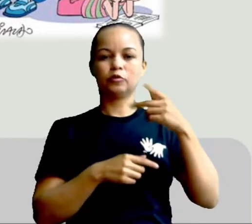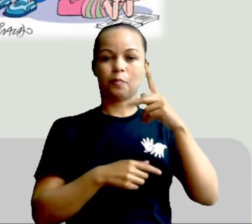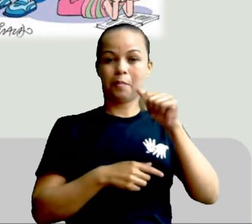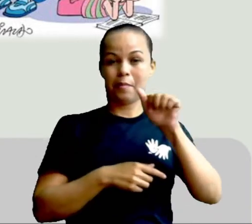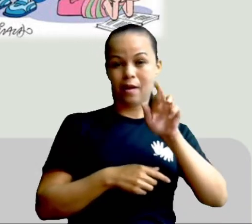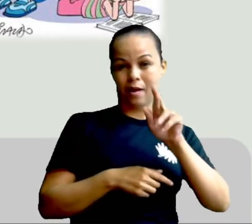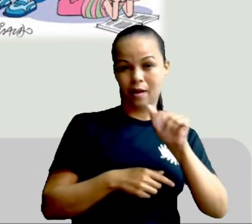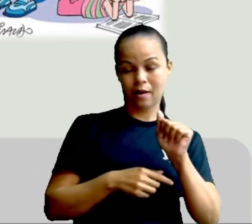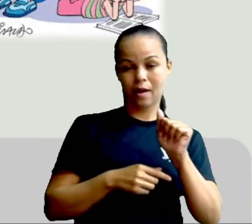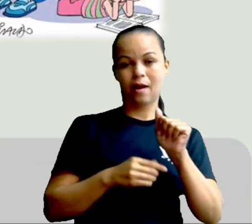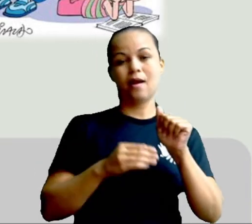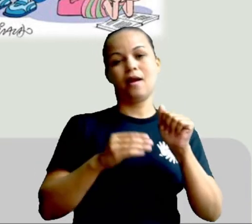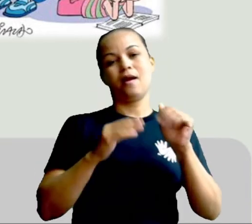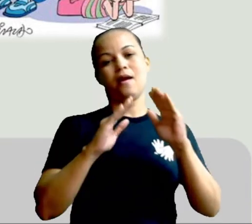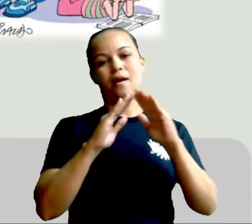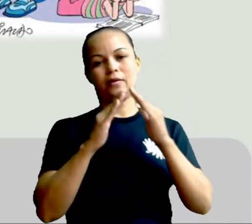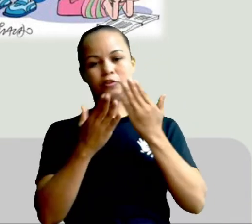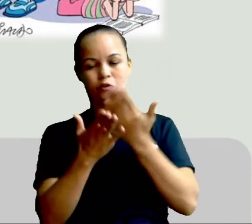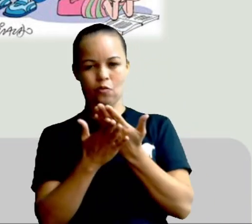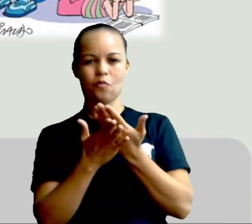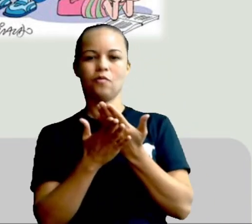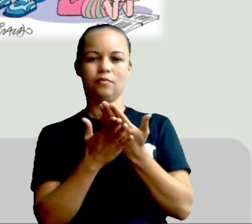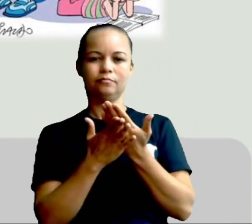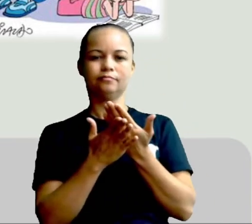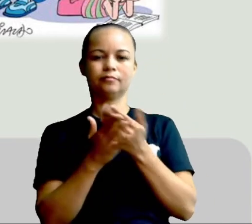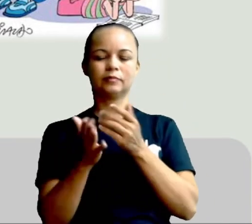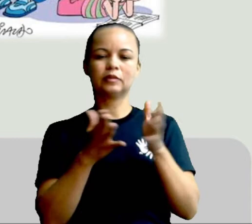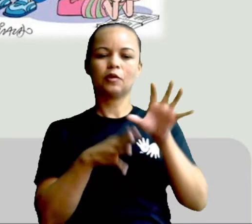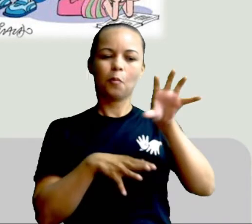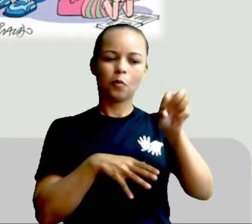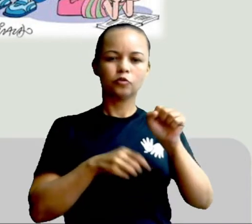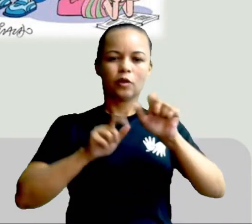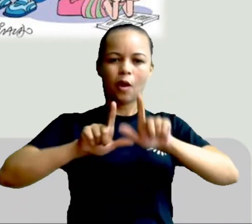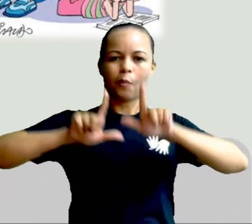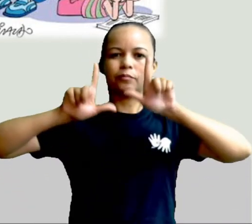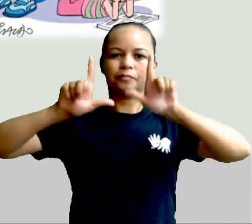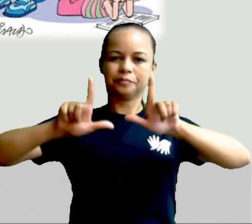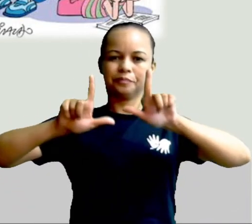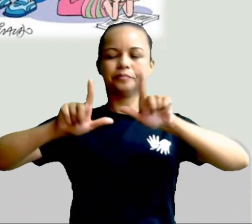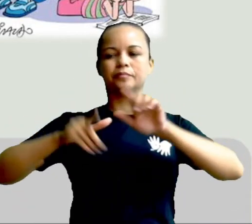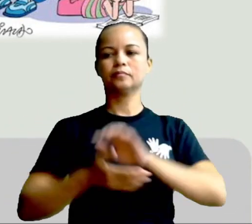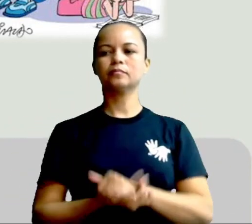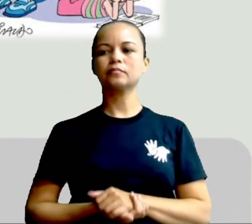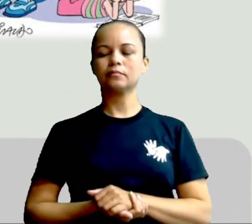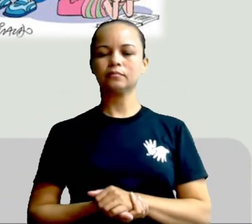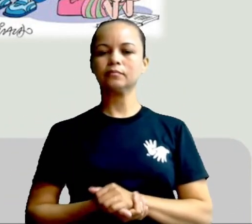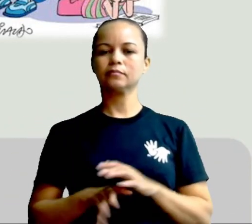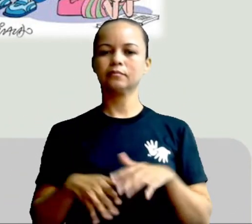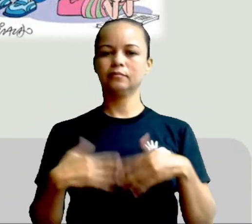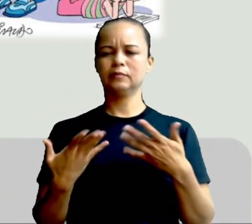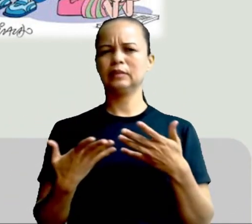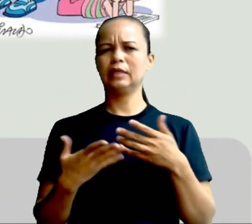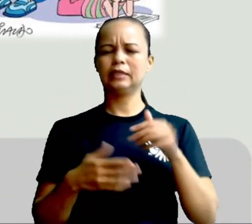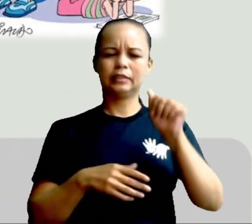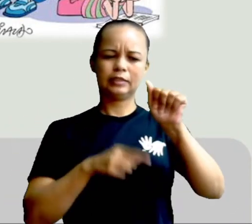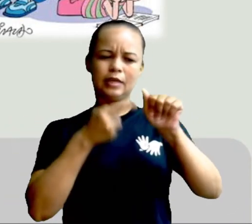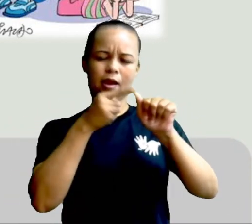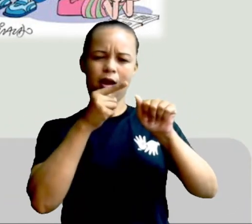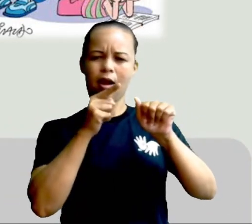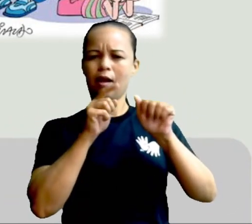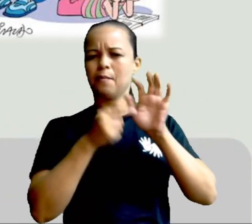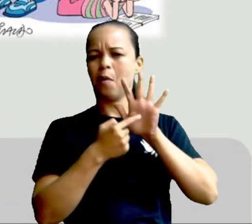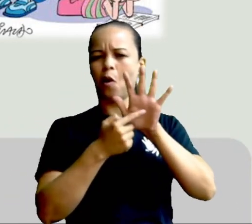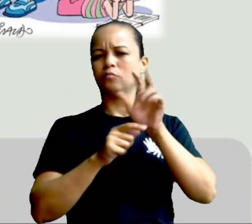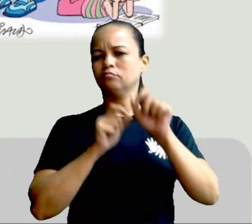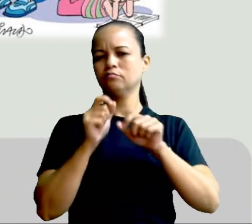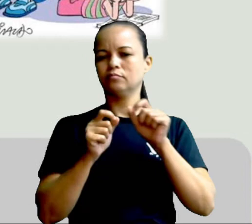a escola ou a escola buscar os diplomas. E aí, esse A craseado aí, ele